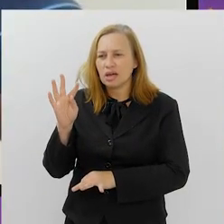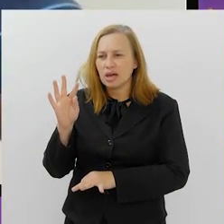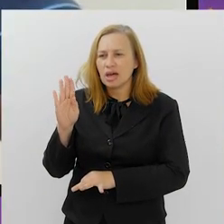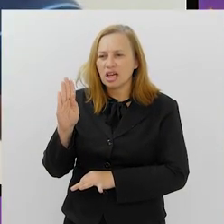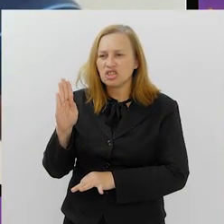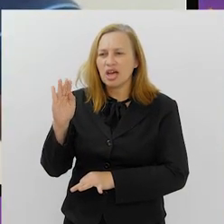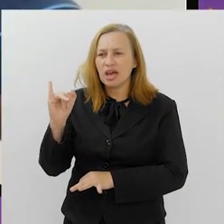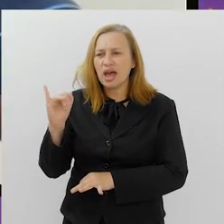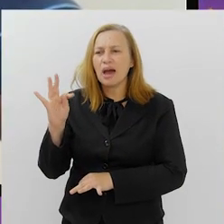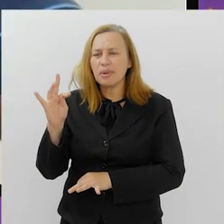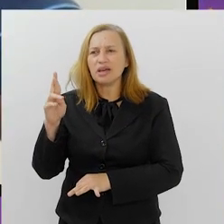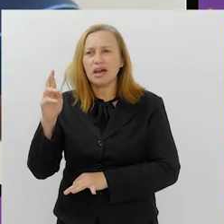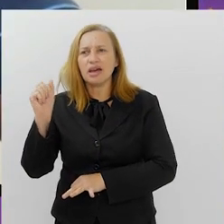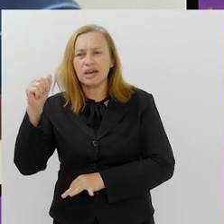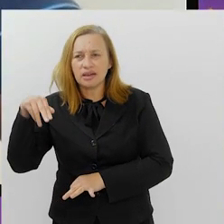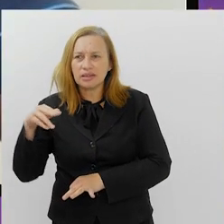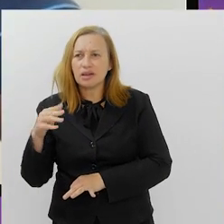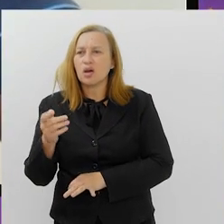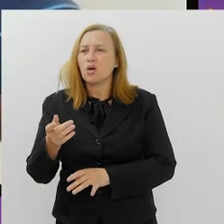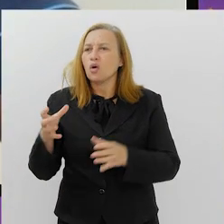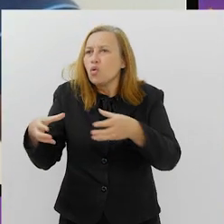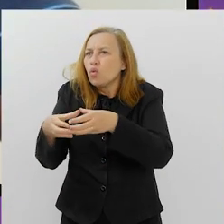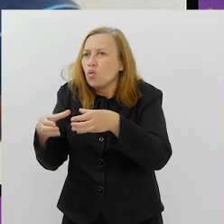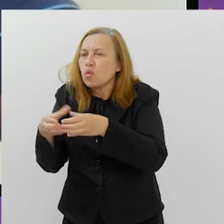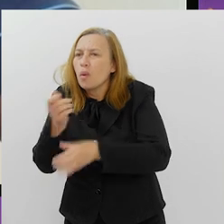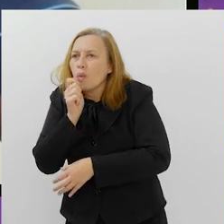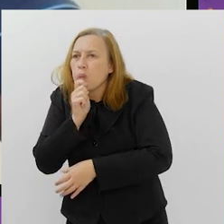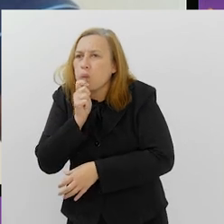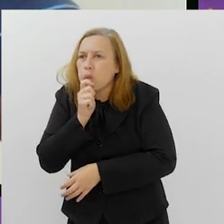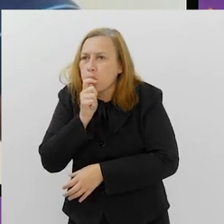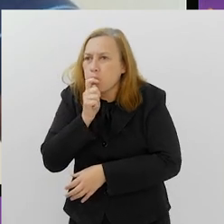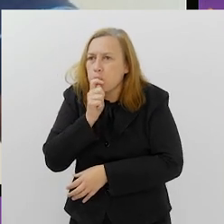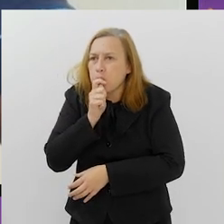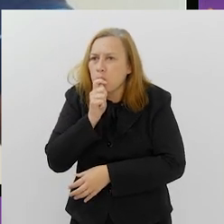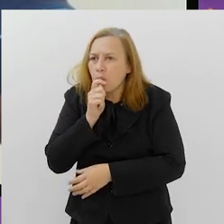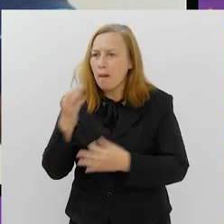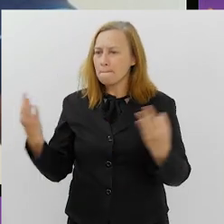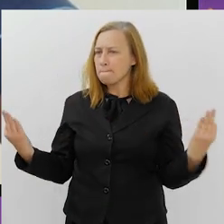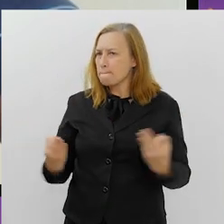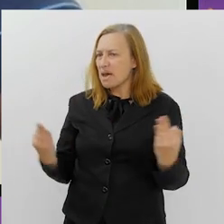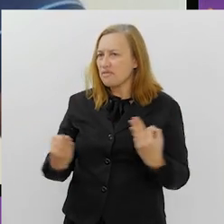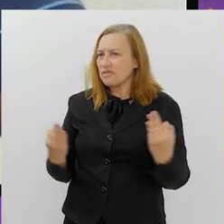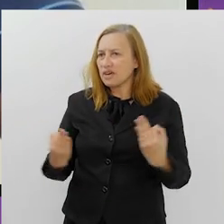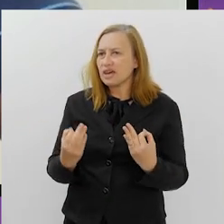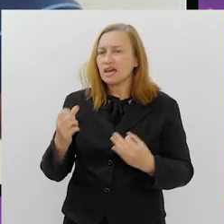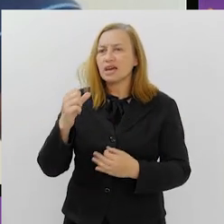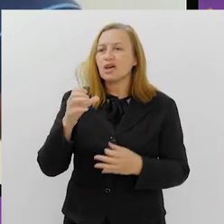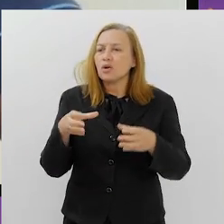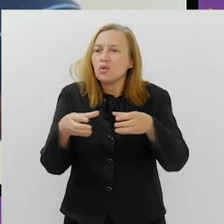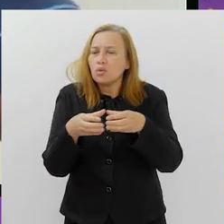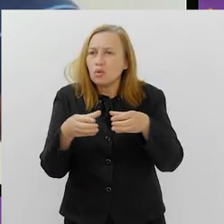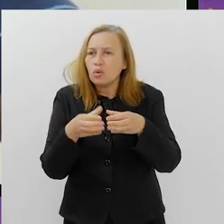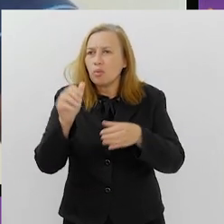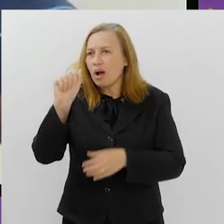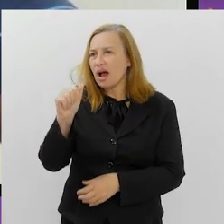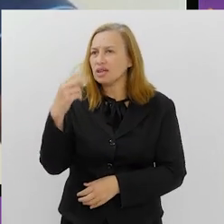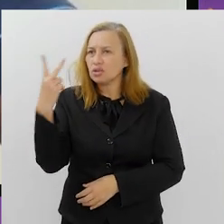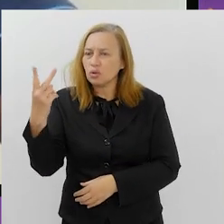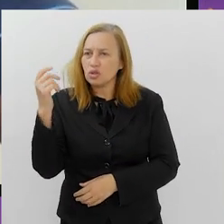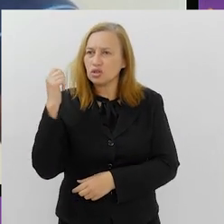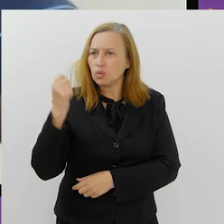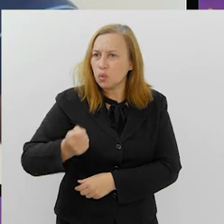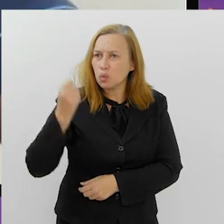Uhum. Tivemos uma arbitragem sensacional. Né? O nível da arbitragem nossa aqui da Série A2 foi uma